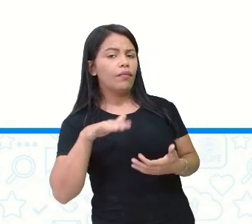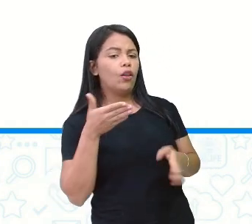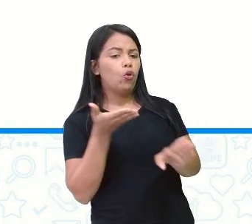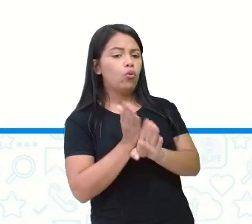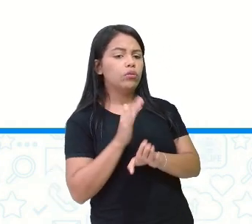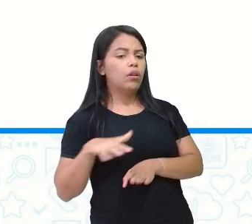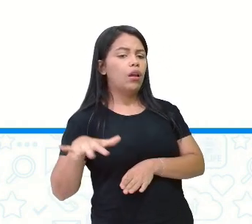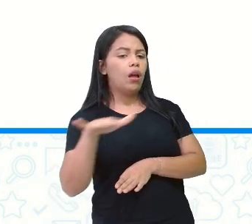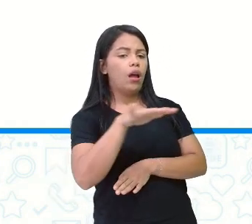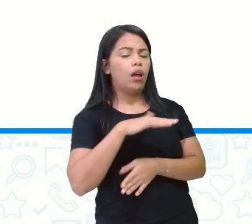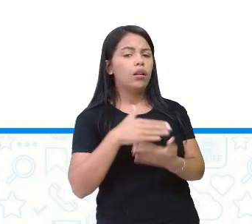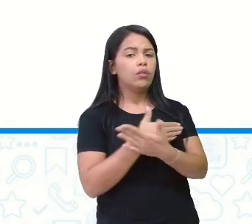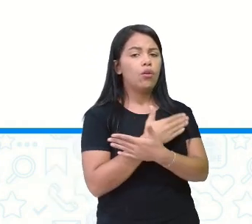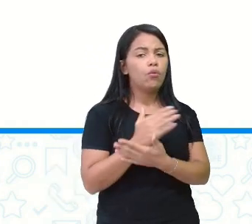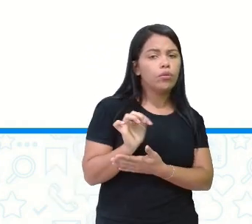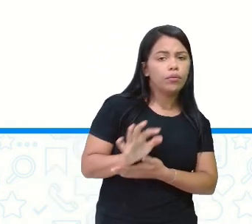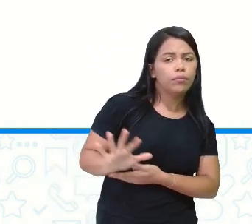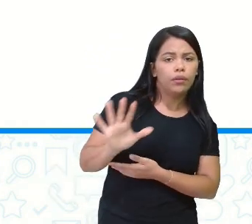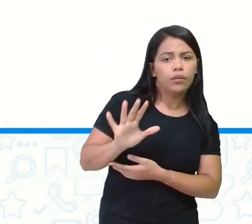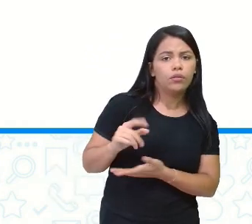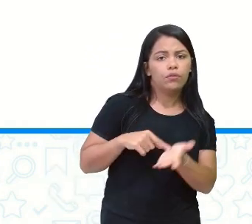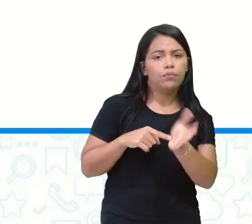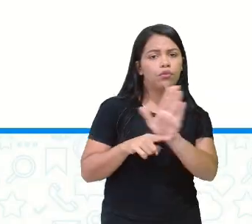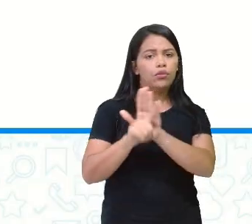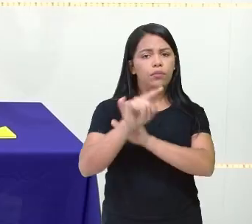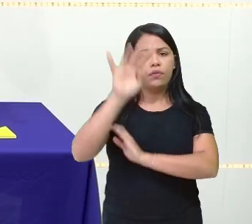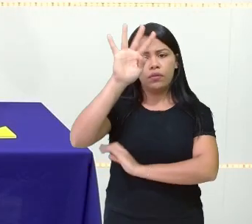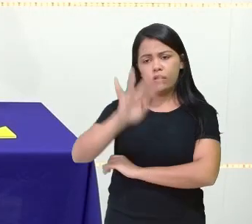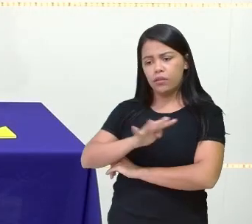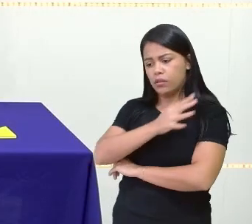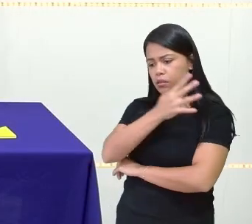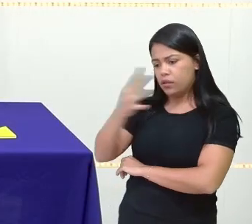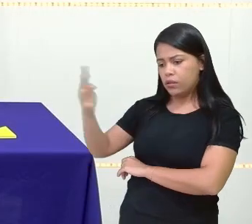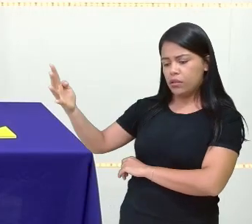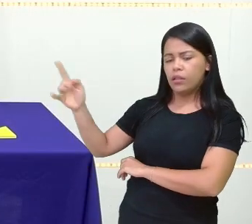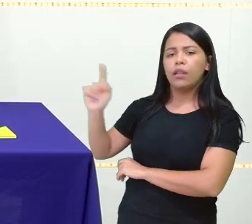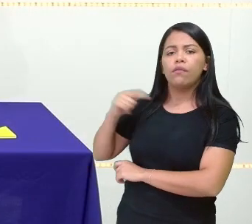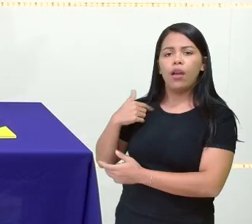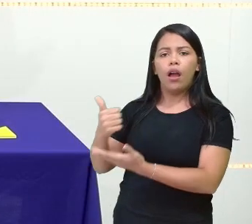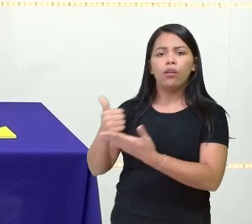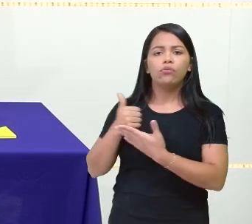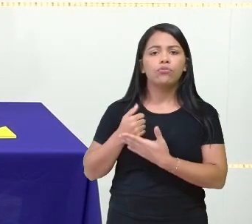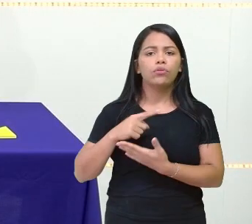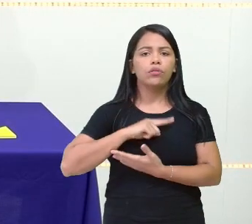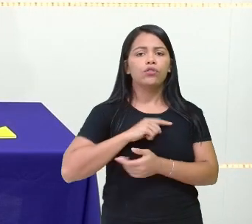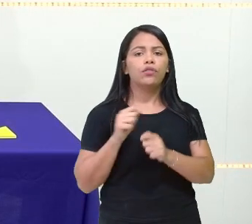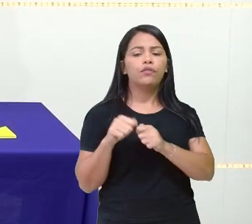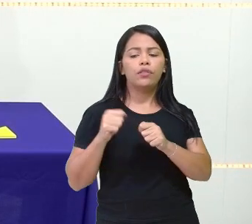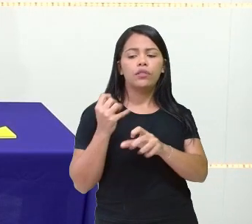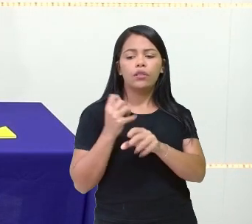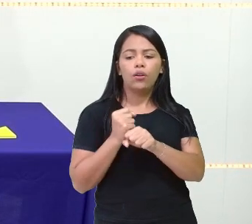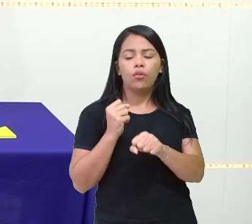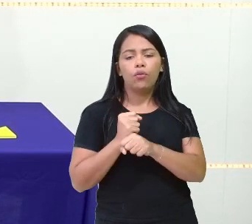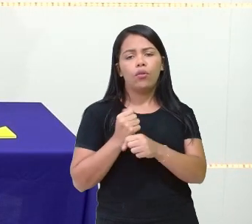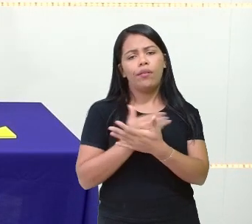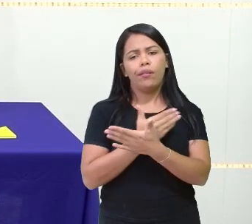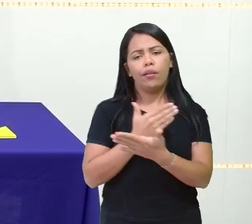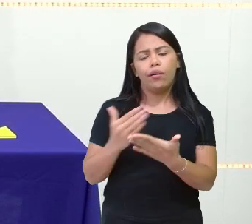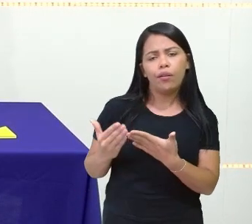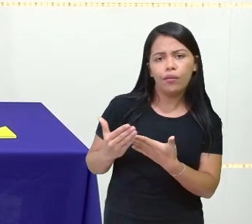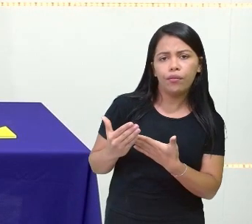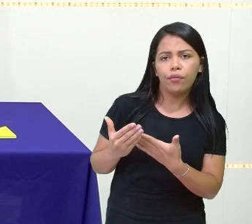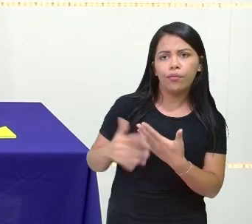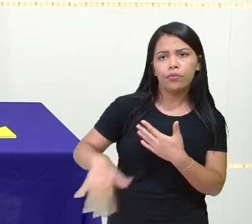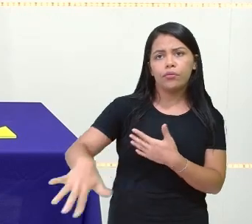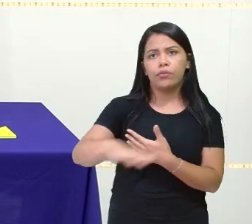Então, eu vou trazer aqui uma malha quadriculada que vai nos ajudar a calcular aí, né, determinar a